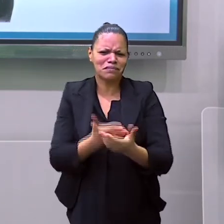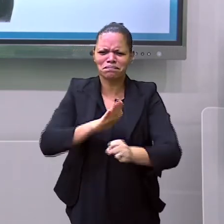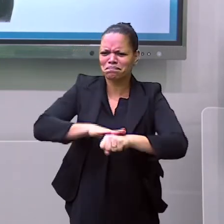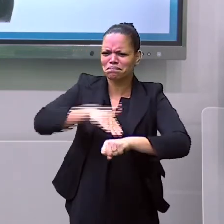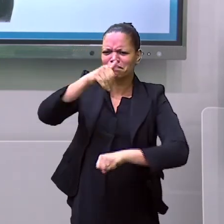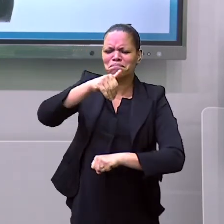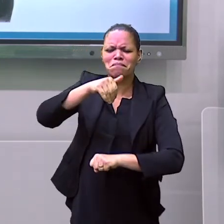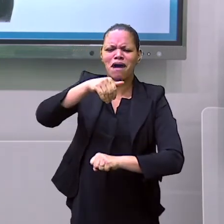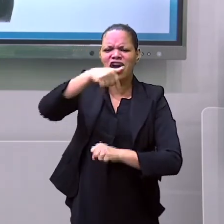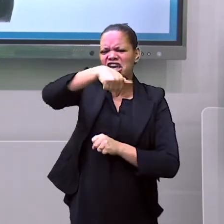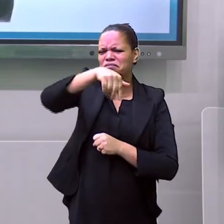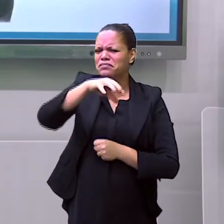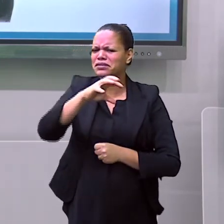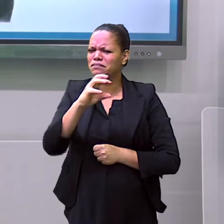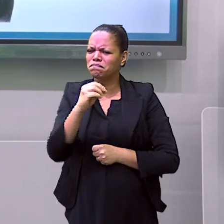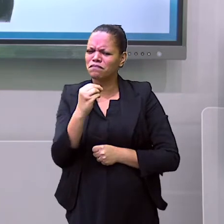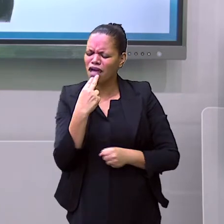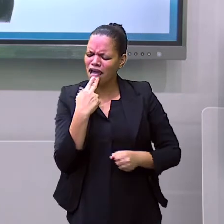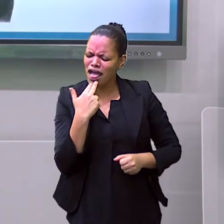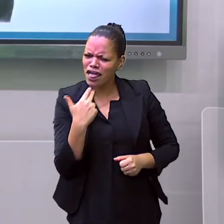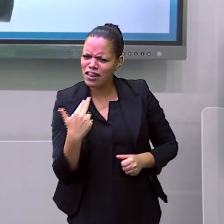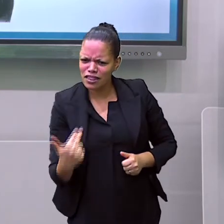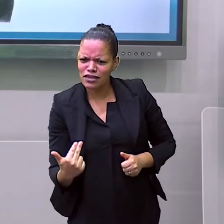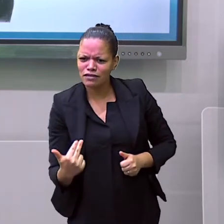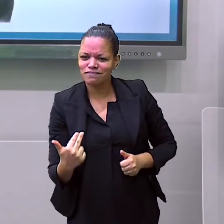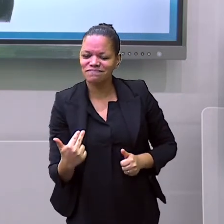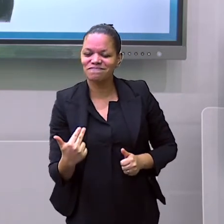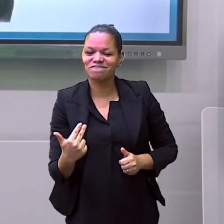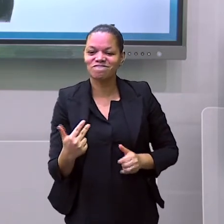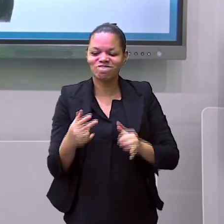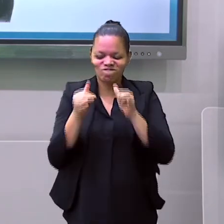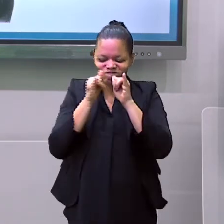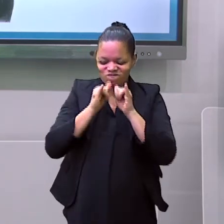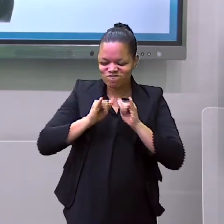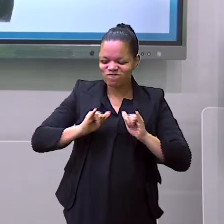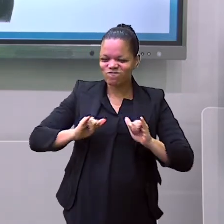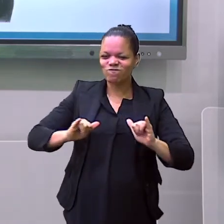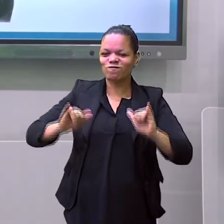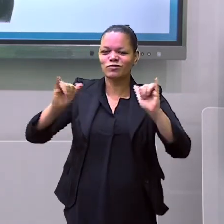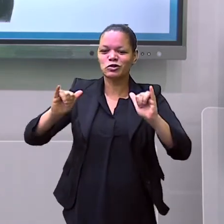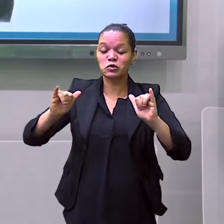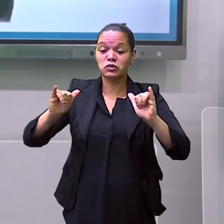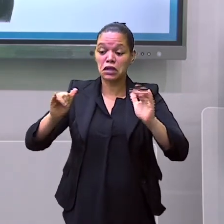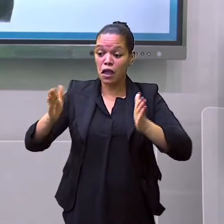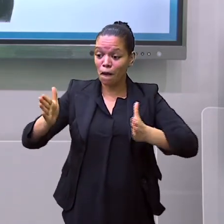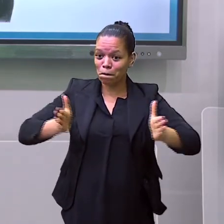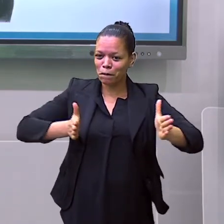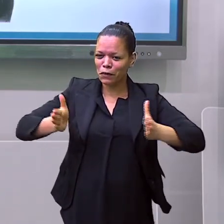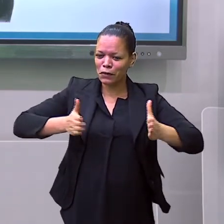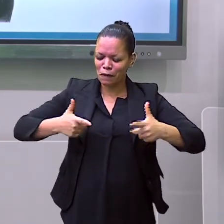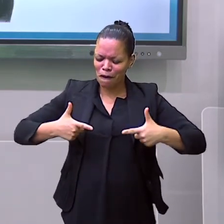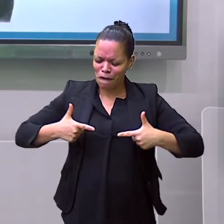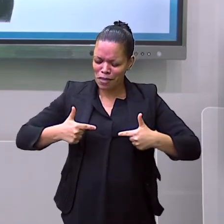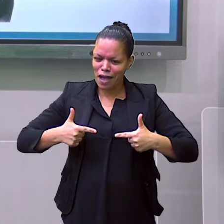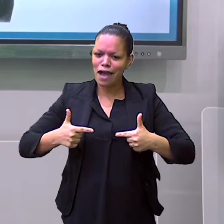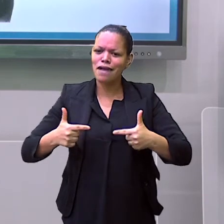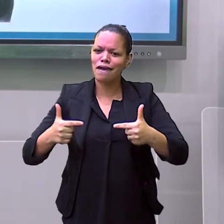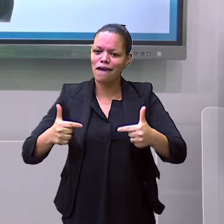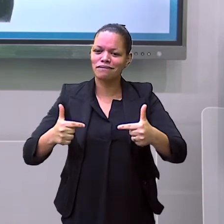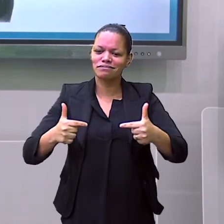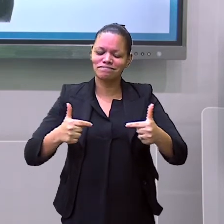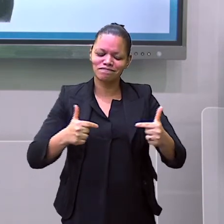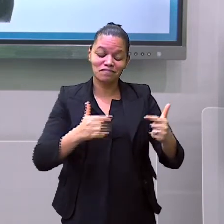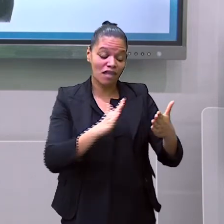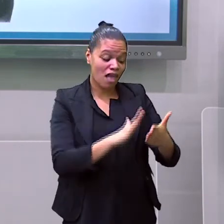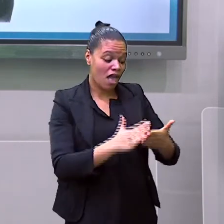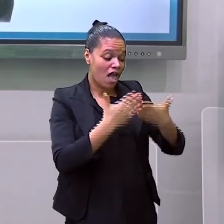experiência da guerra do ponto de vista de uma criança. O diário mais famoso do mundo,